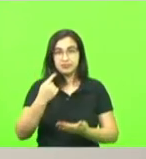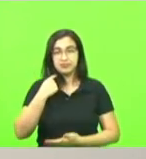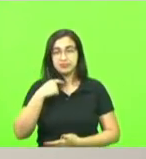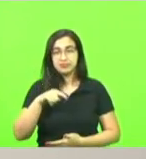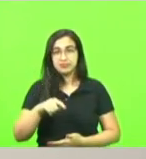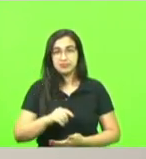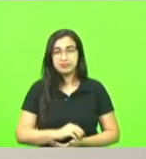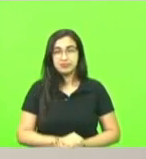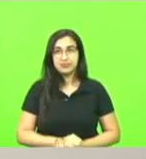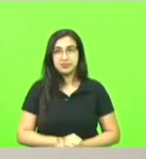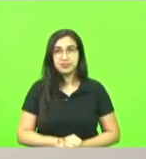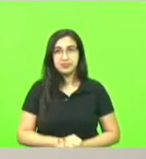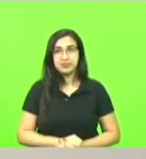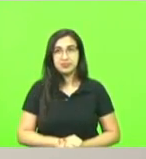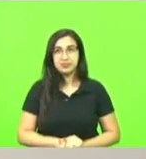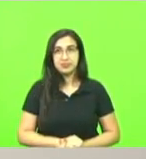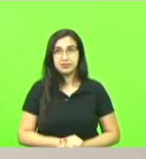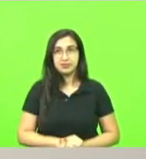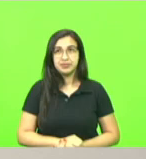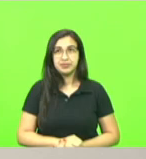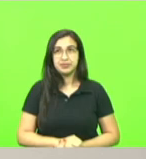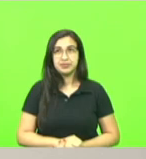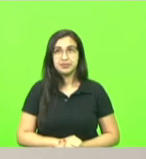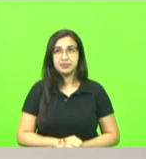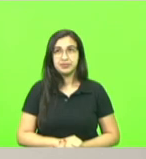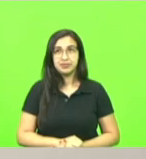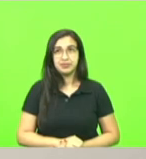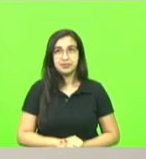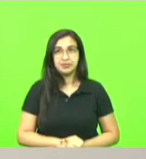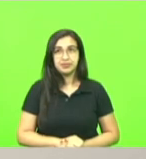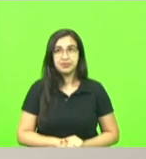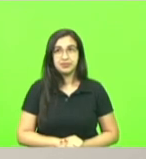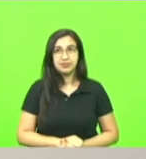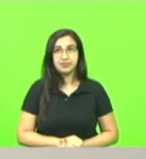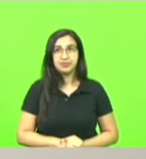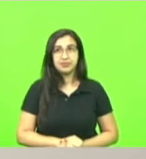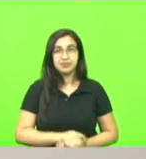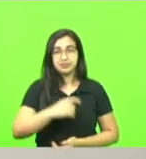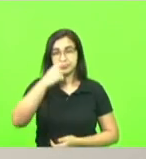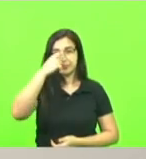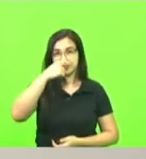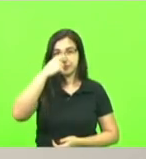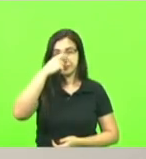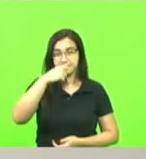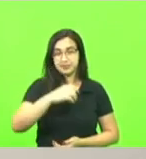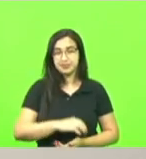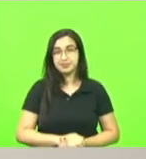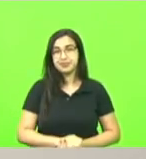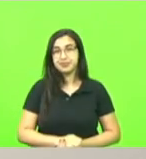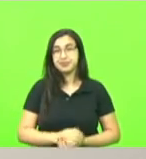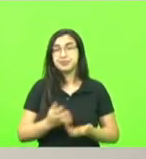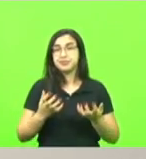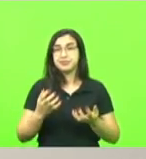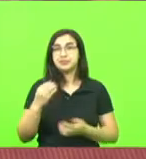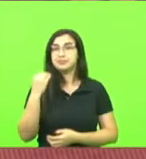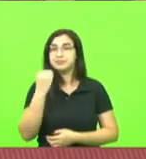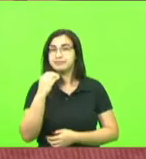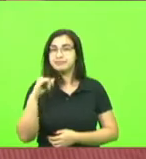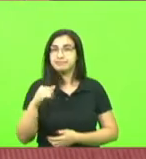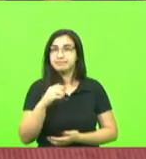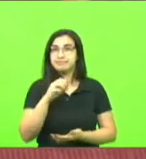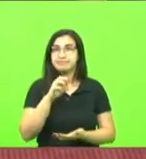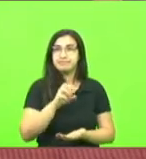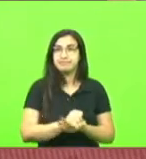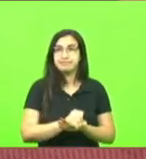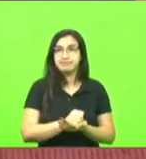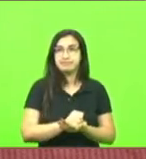Drevic. Pela ordem, senhor presidente. Pois não, deputado Maurício Kudillac. Só queria aproveitar e fazer o registro